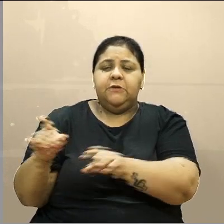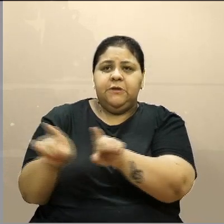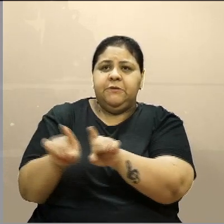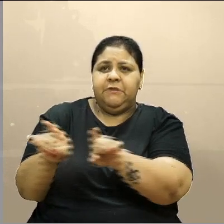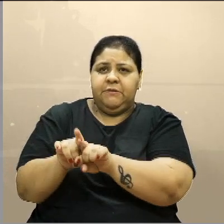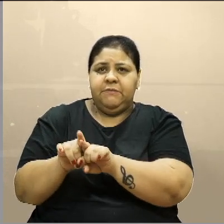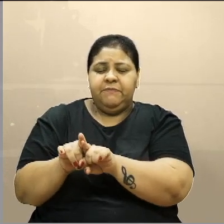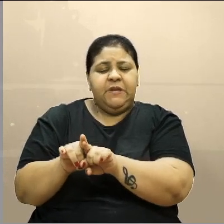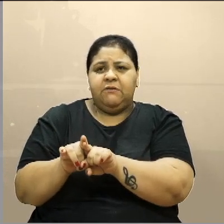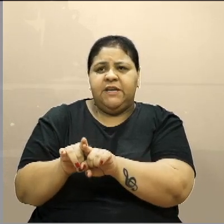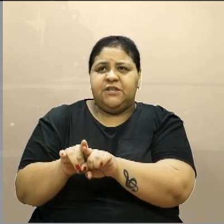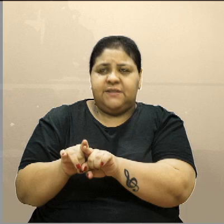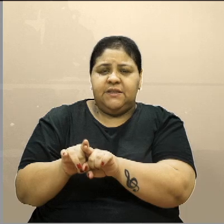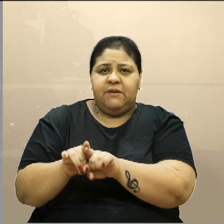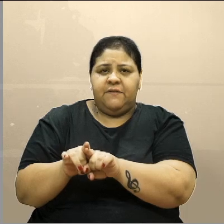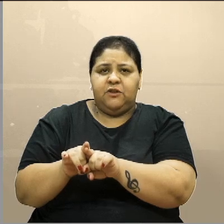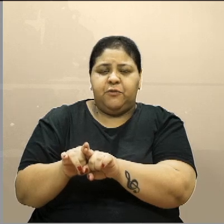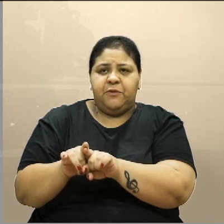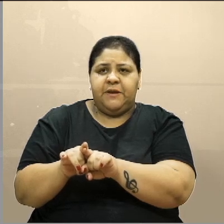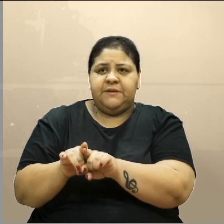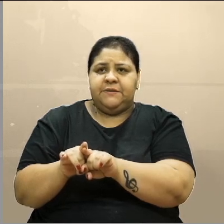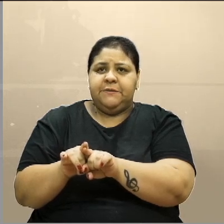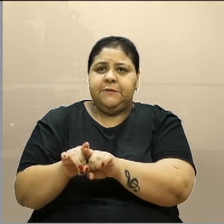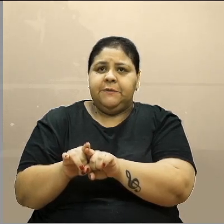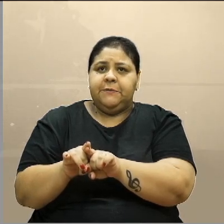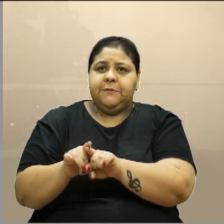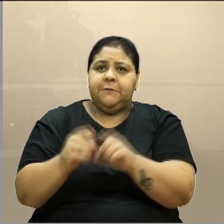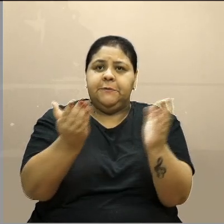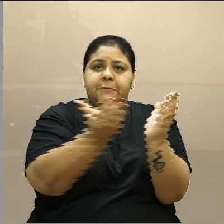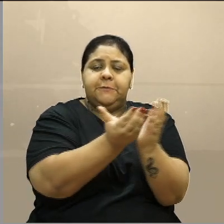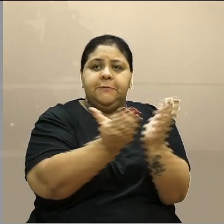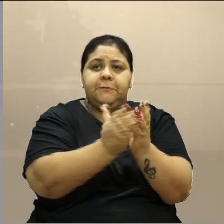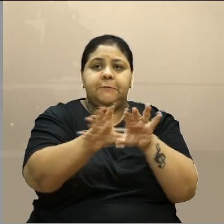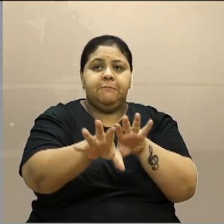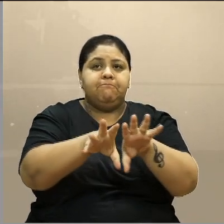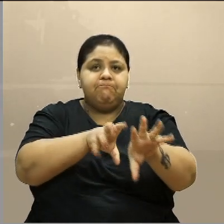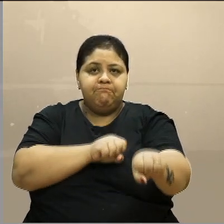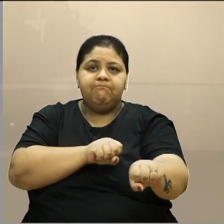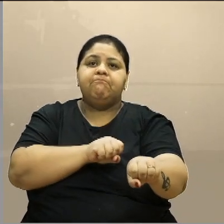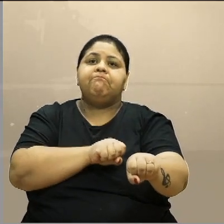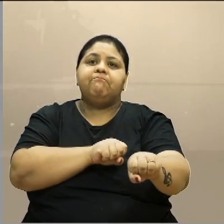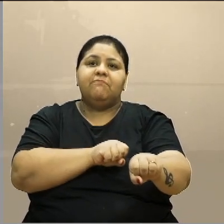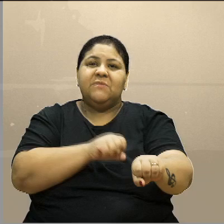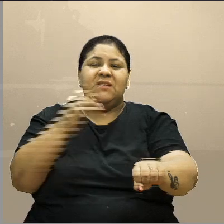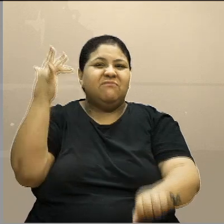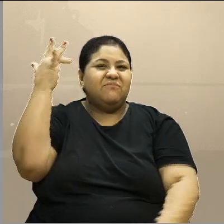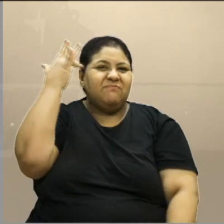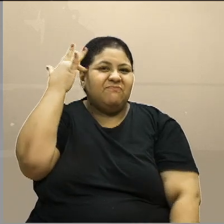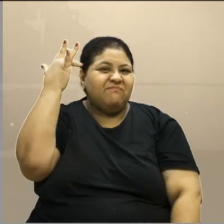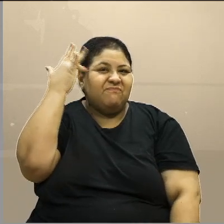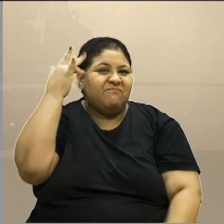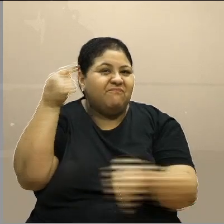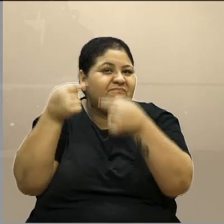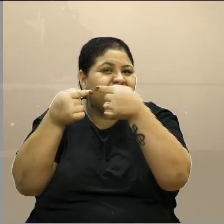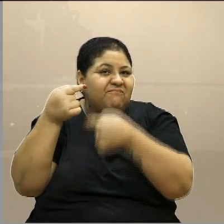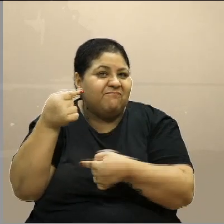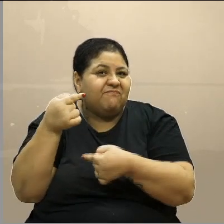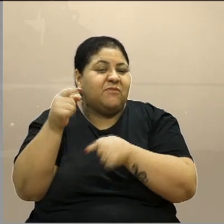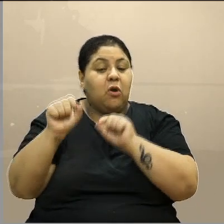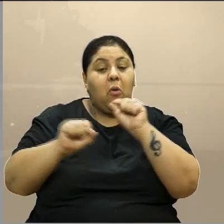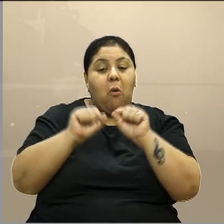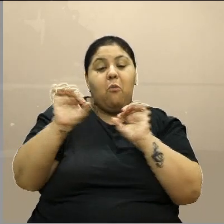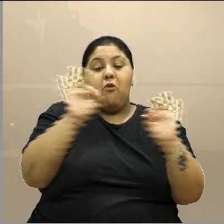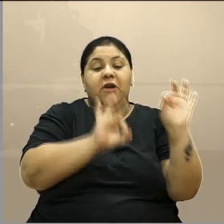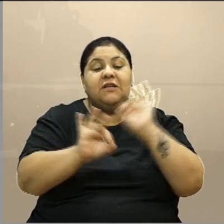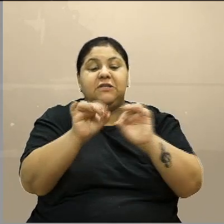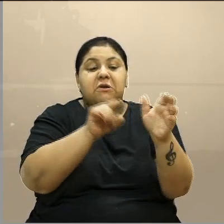de pós-graduação e professores universitários. Os estudantes de graduação, eles são ainda imaturos do ponto de vista de conduzir uma pesquisa